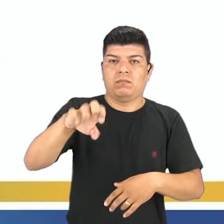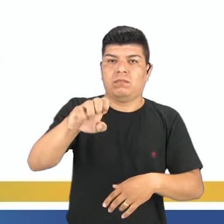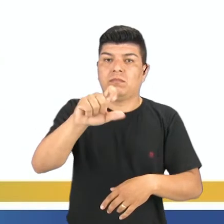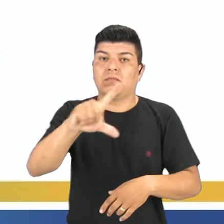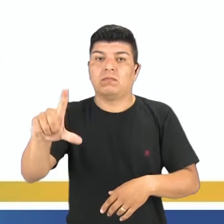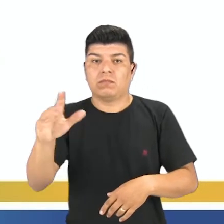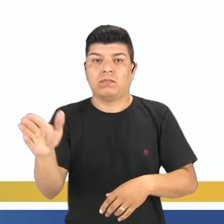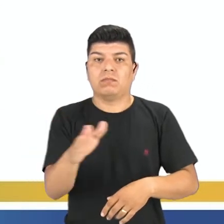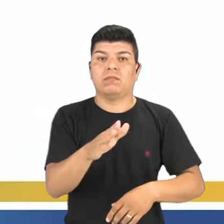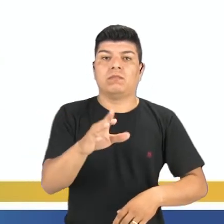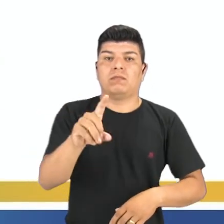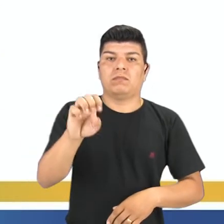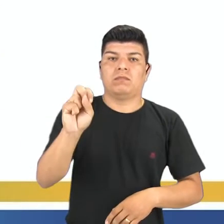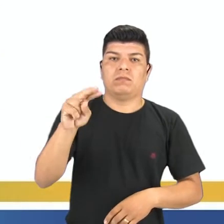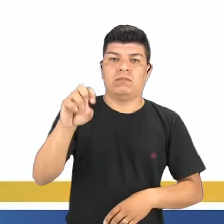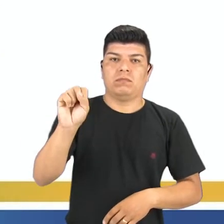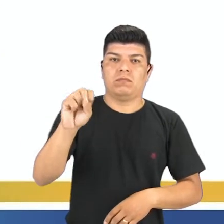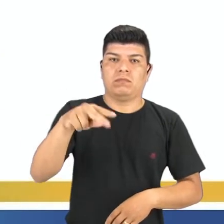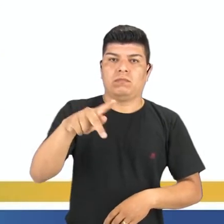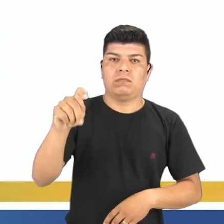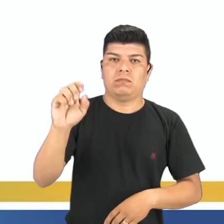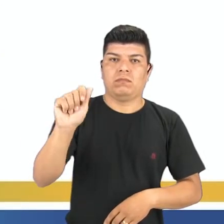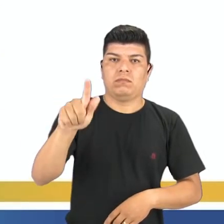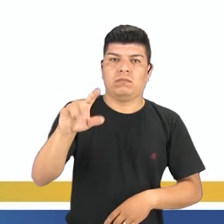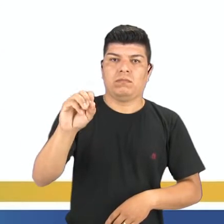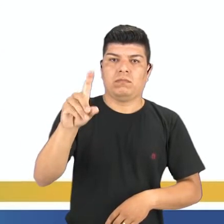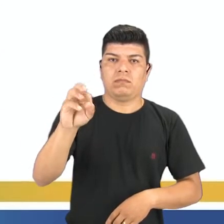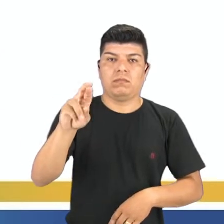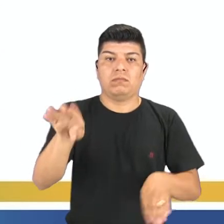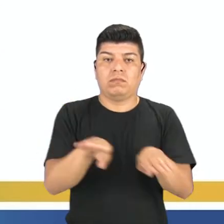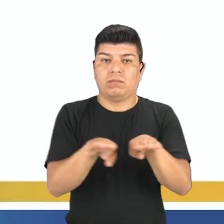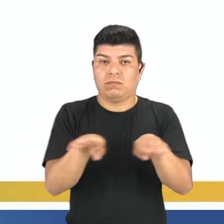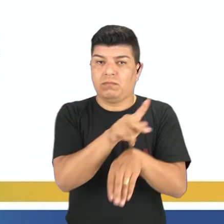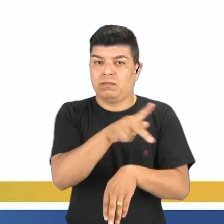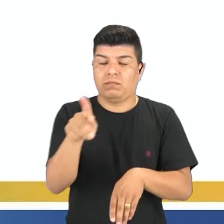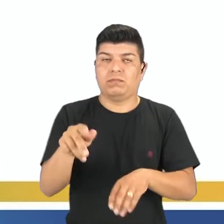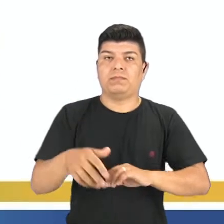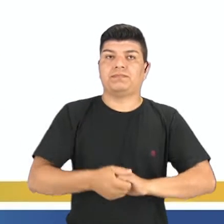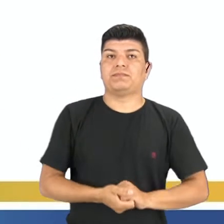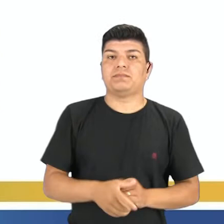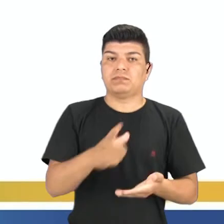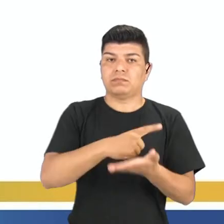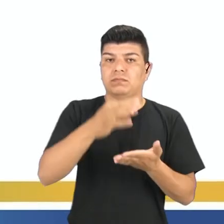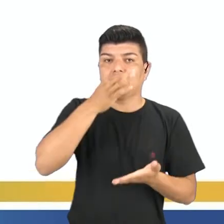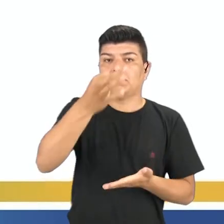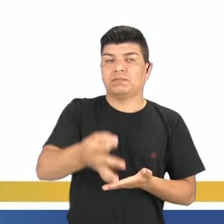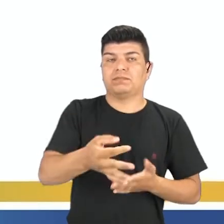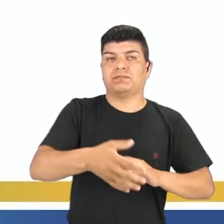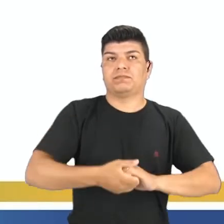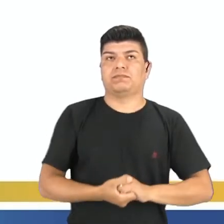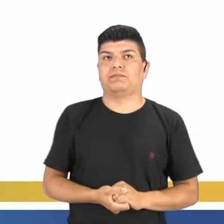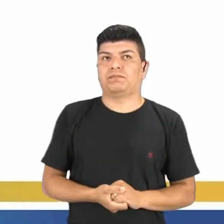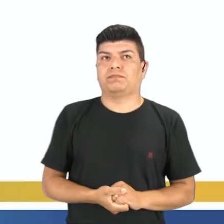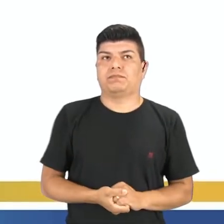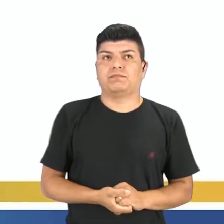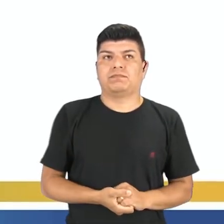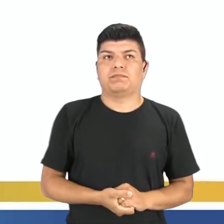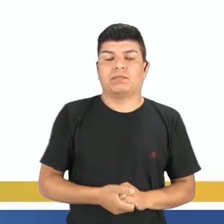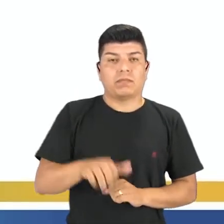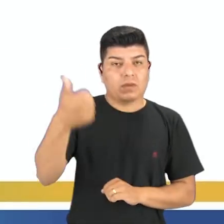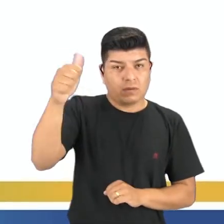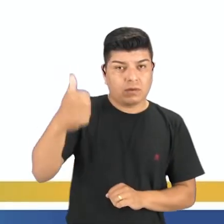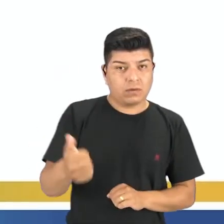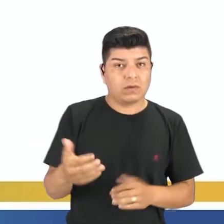desembargador do TRT e professor da UFC. Jornal do Povo, artigo de opinião. Ok? Então vamos lá